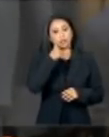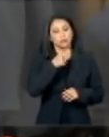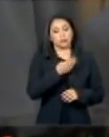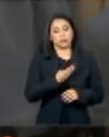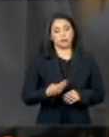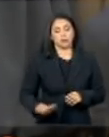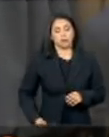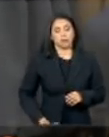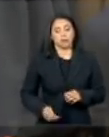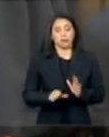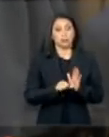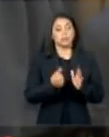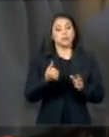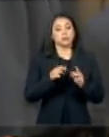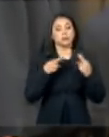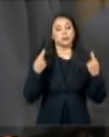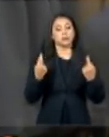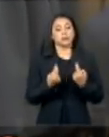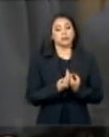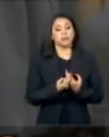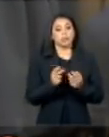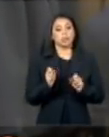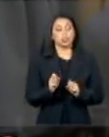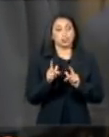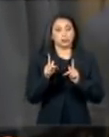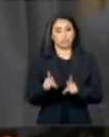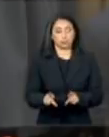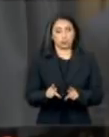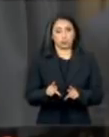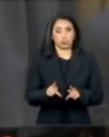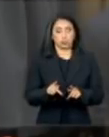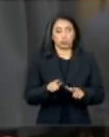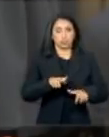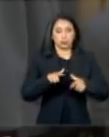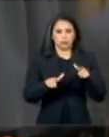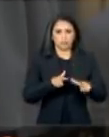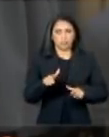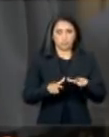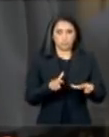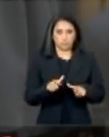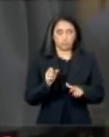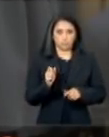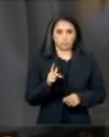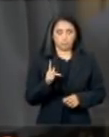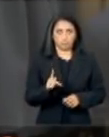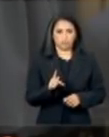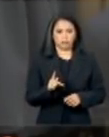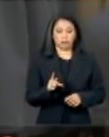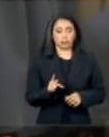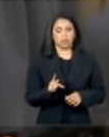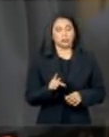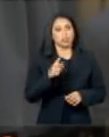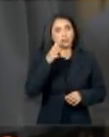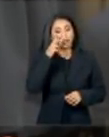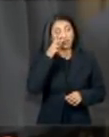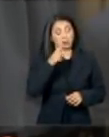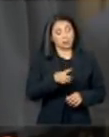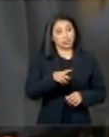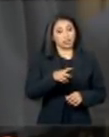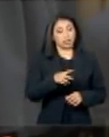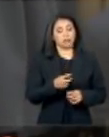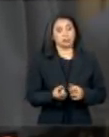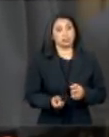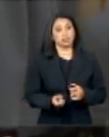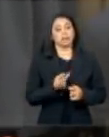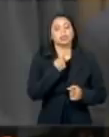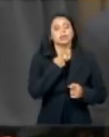decidiu a aposentadoria de servidor público constitui ato administrativo composto e não complexo que se perfaz independentemente da